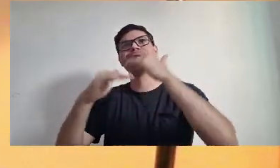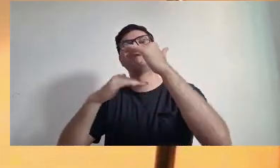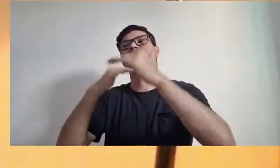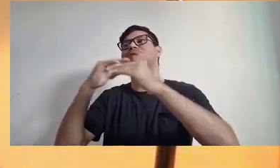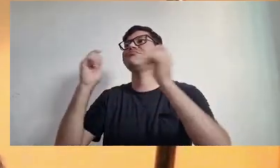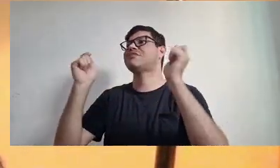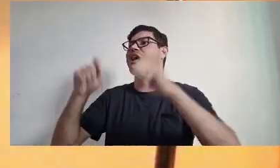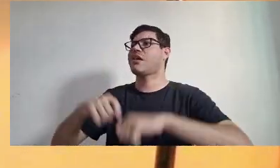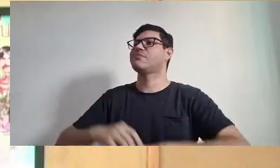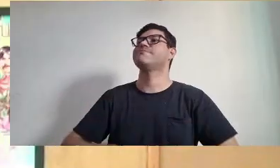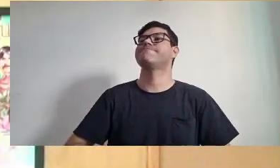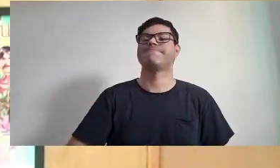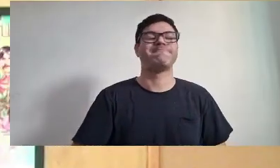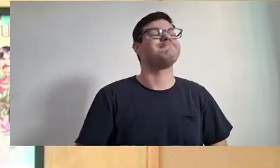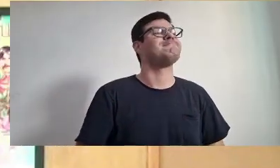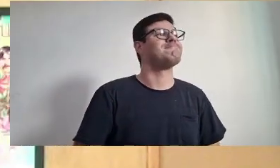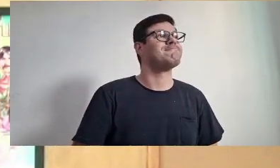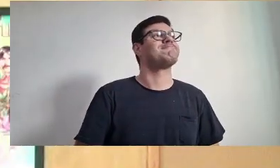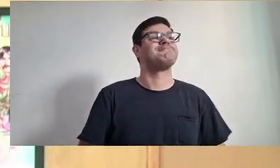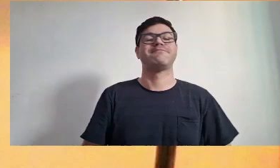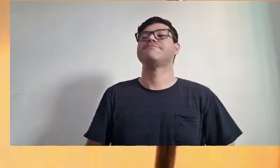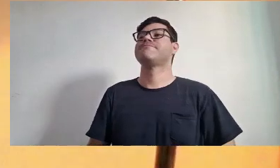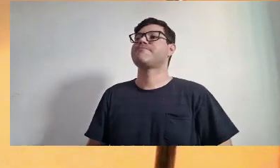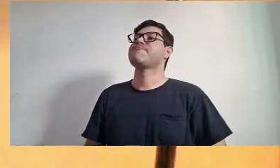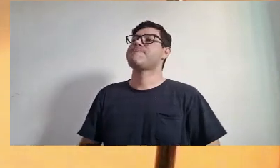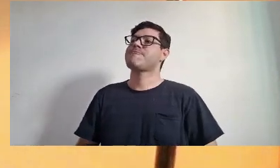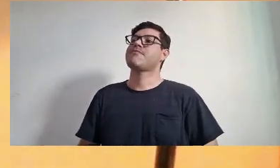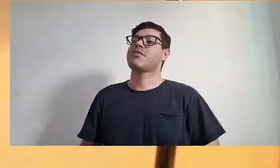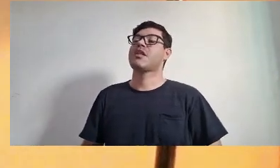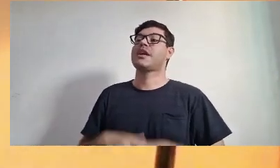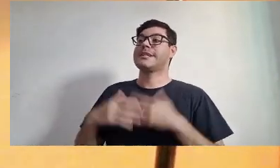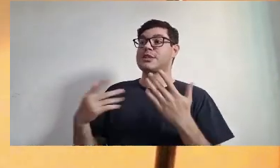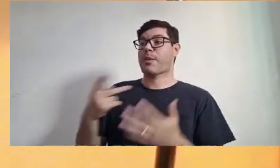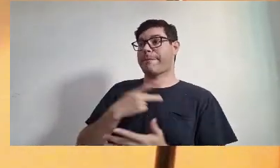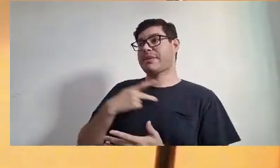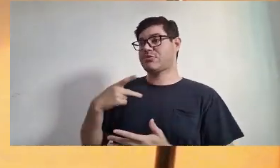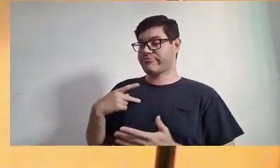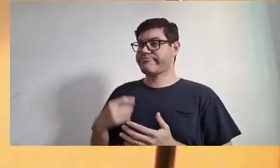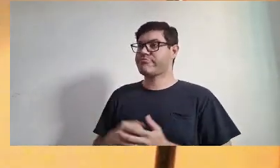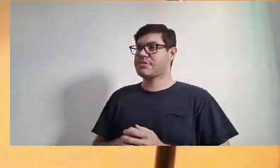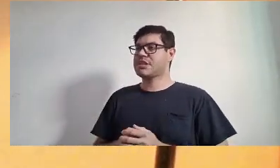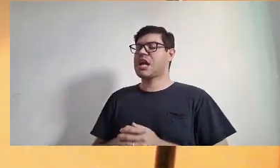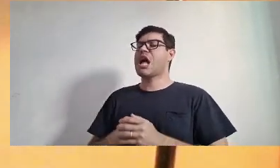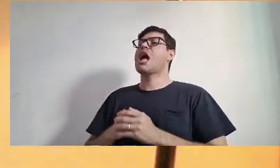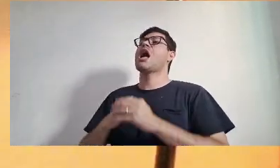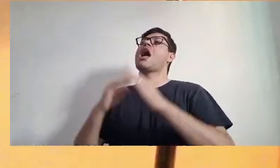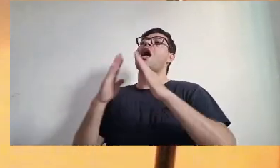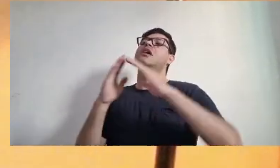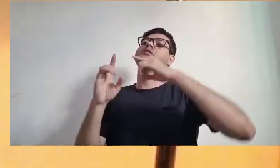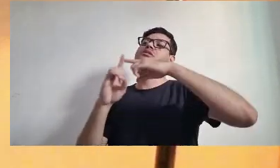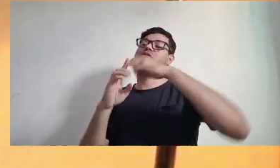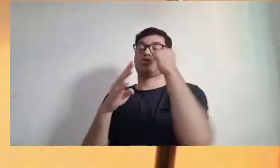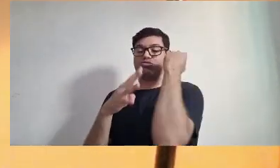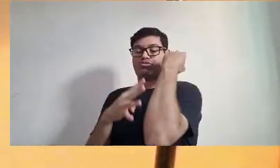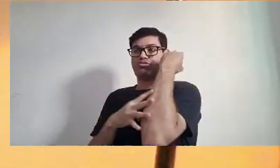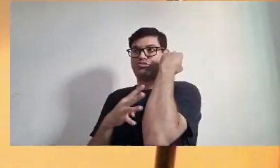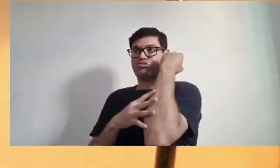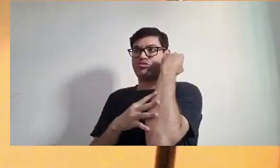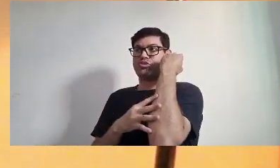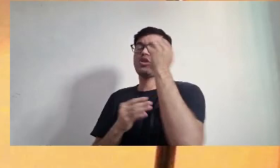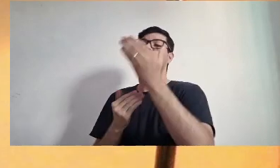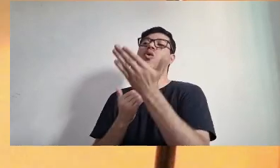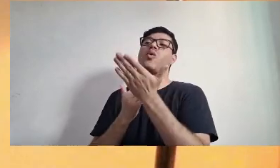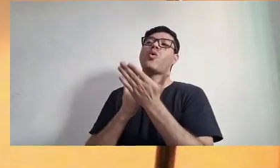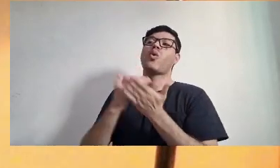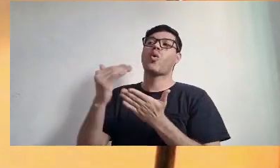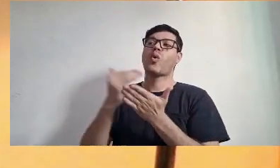bom. Bom, pastor Durvalino Brocanelli, a Igreja do Evangelho Quadrangular, ela deu origem por